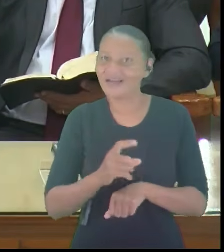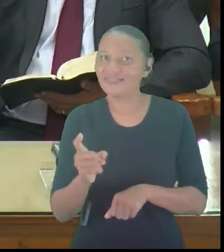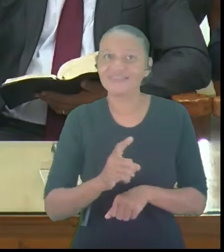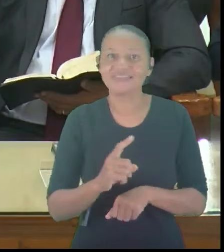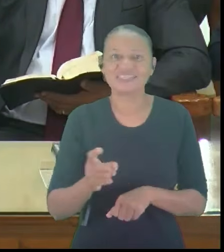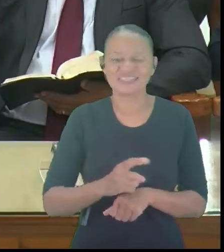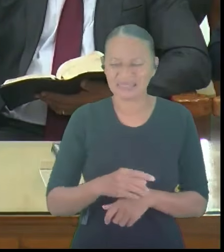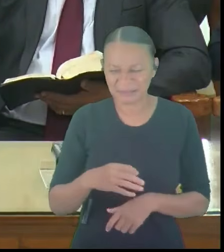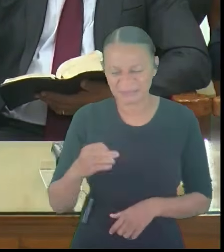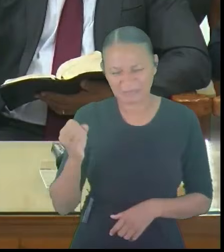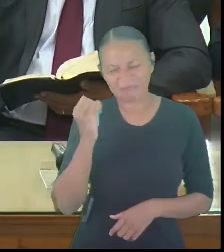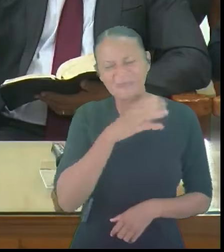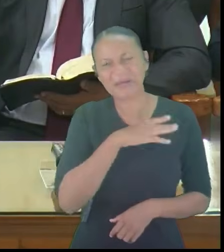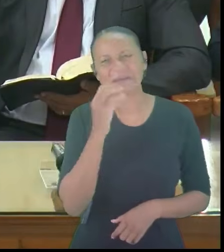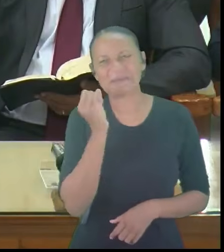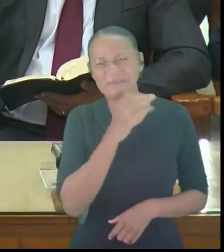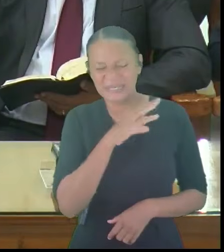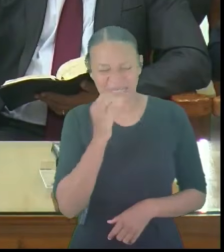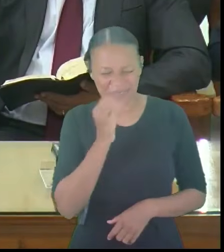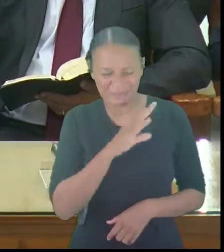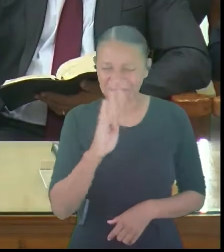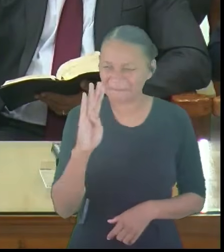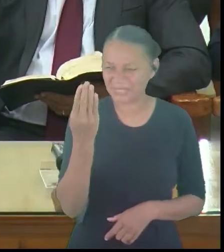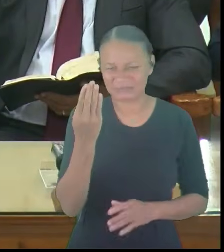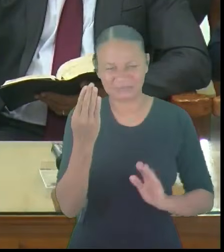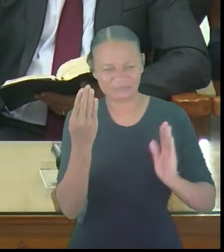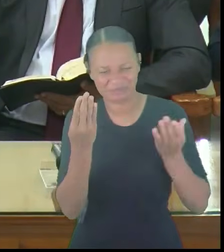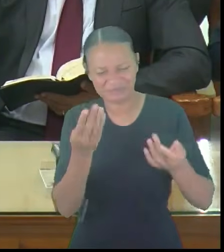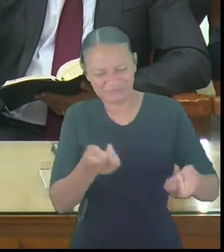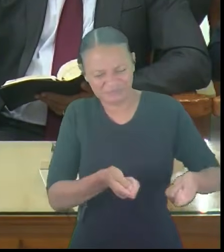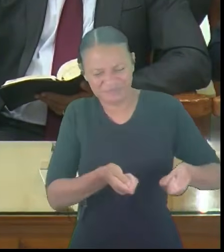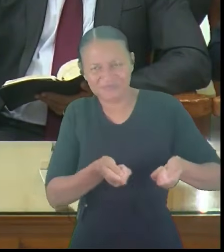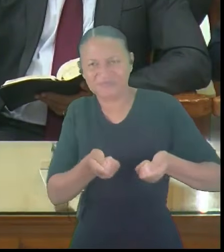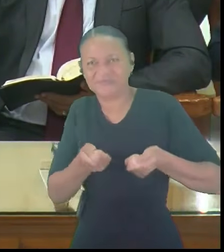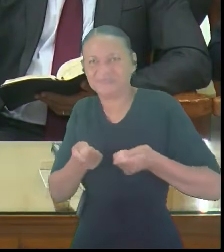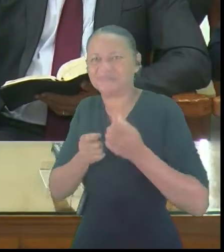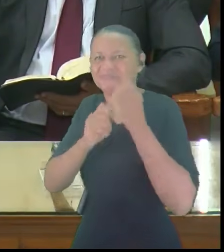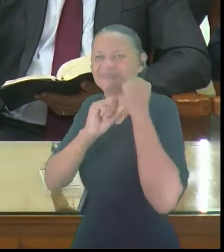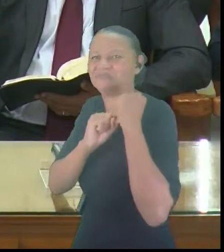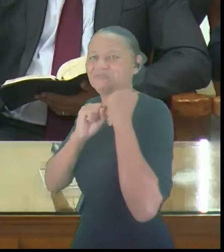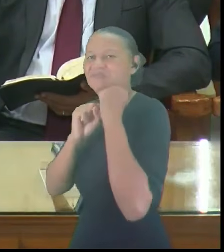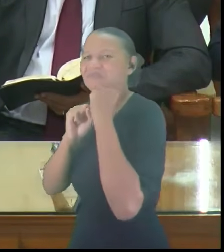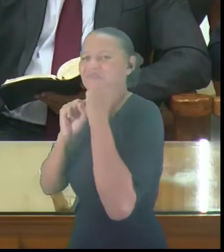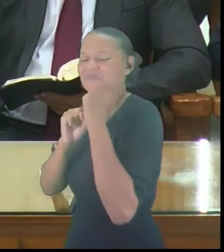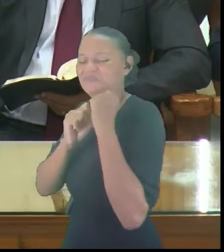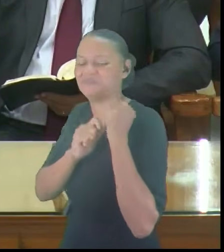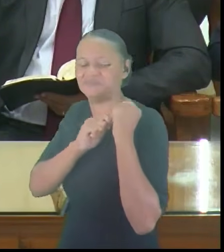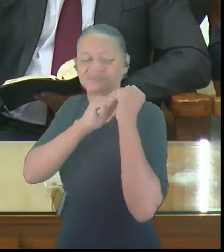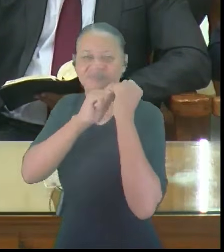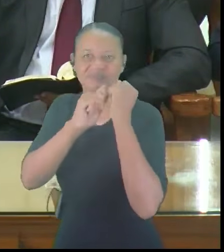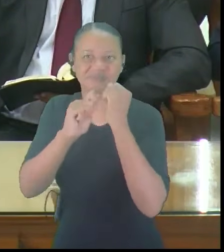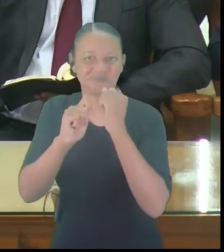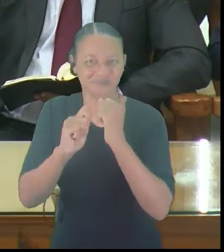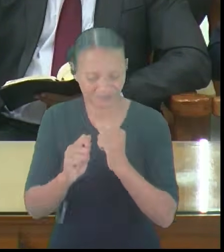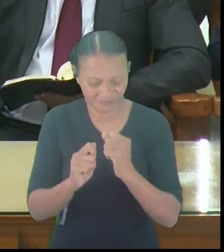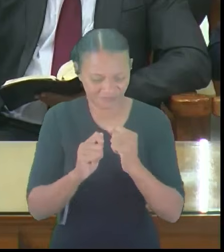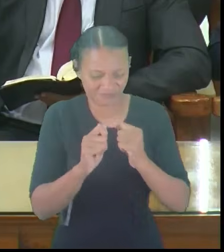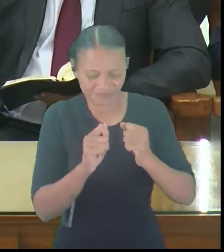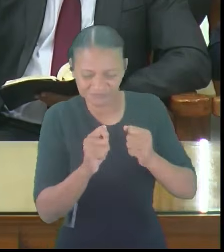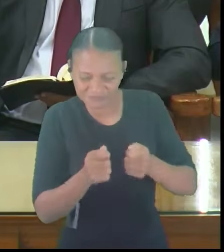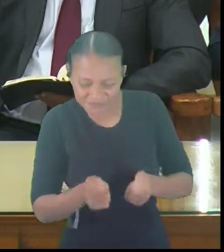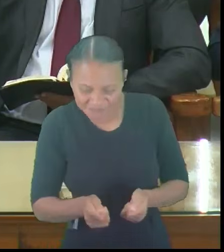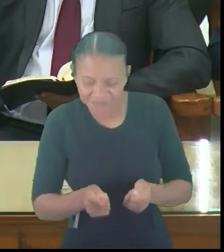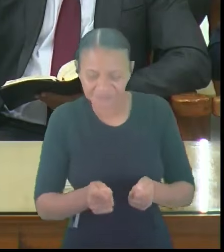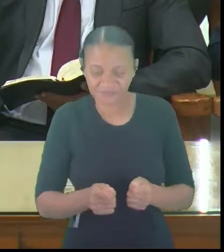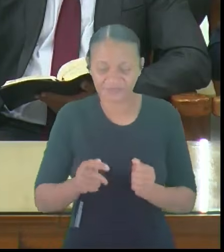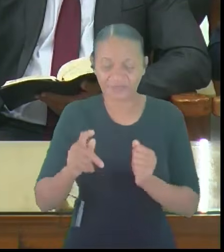de grosseira, tosca, de pau. Eles traziam os doentes e colocavam. Aí a Bíblia diz que quando o